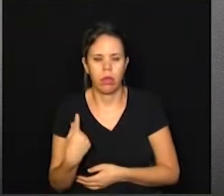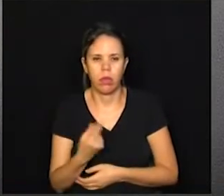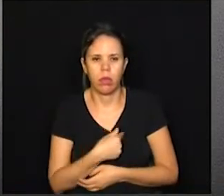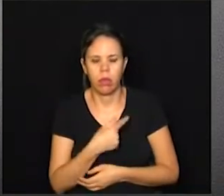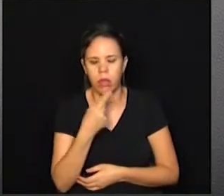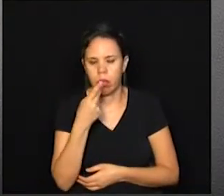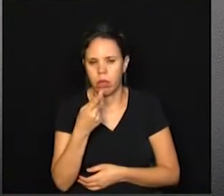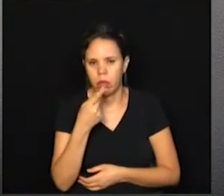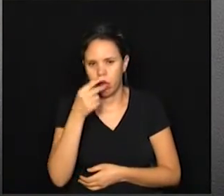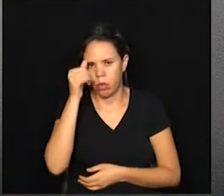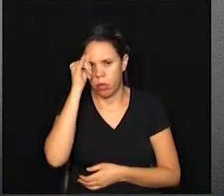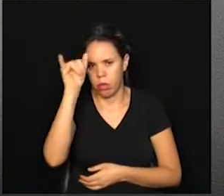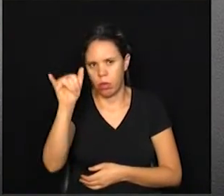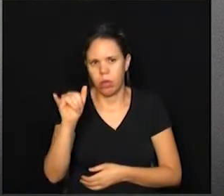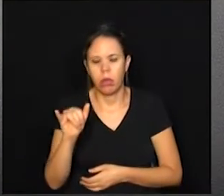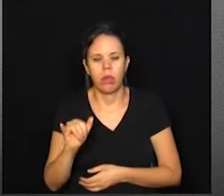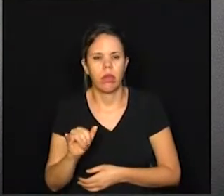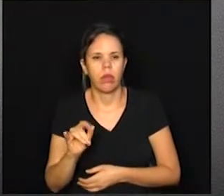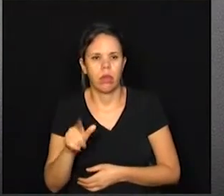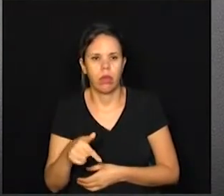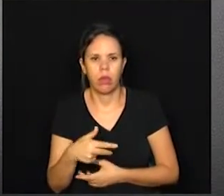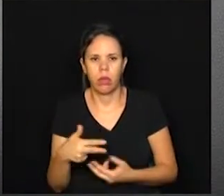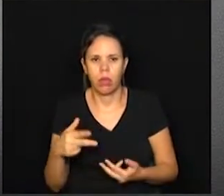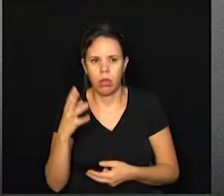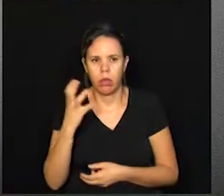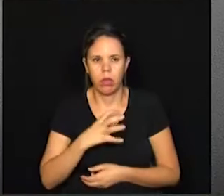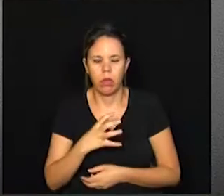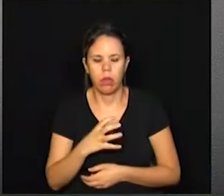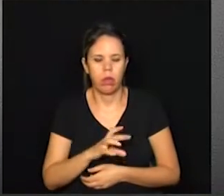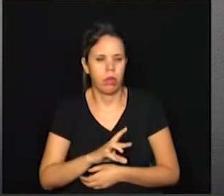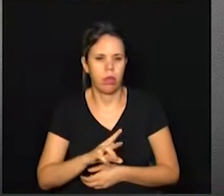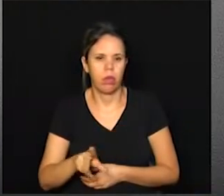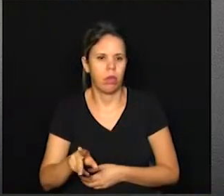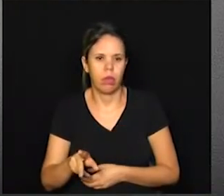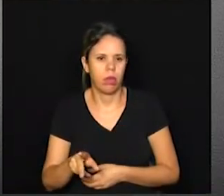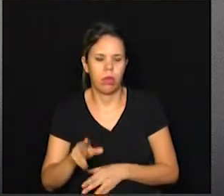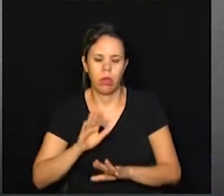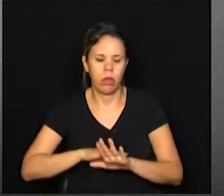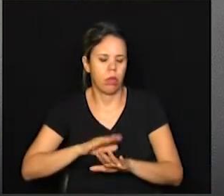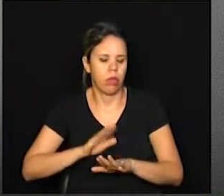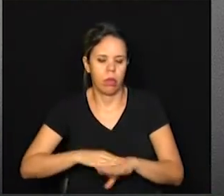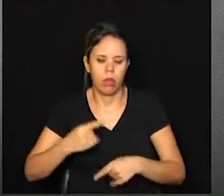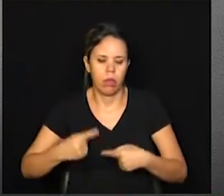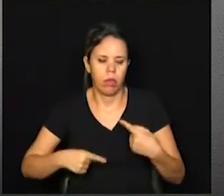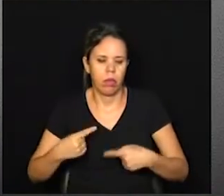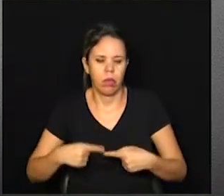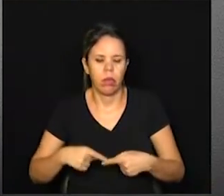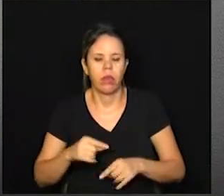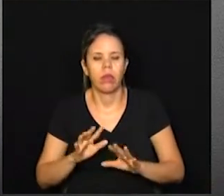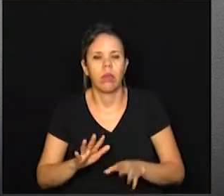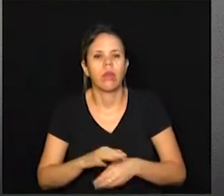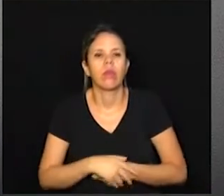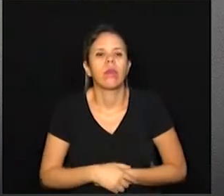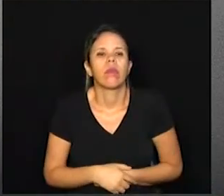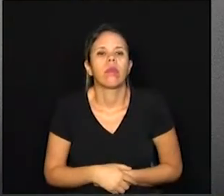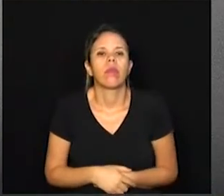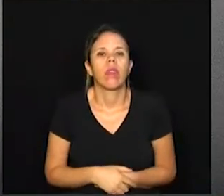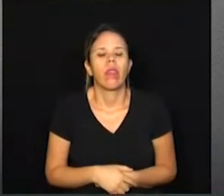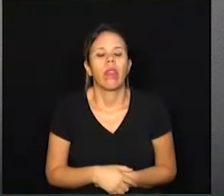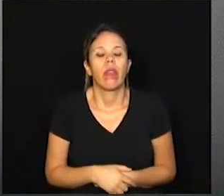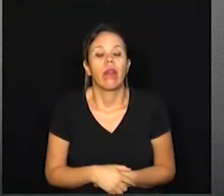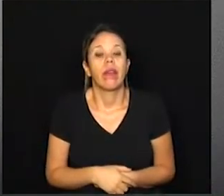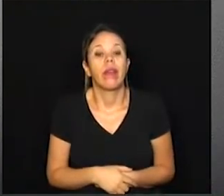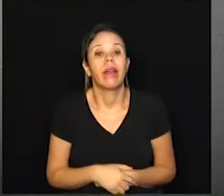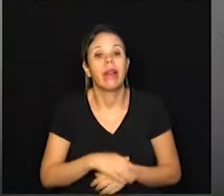falando de combate ao fake news, é coisa séria. Não é uma questão de ideologia política. Mas, independentemente